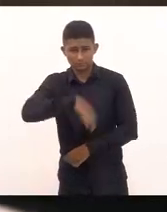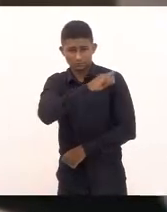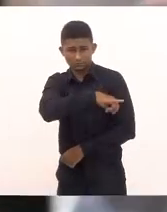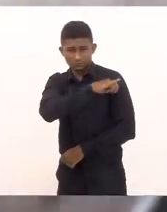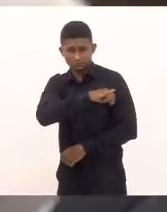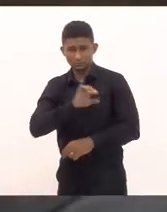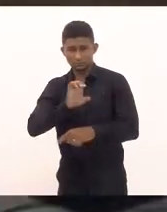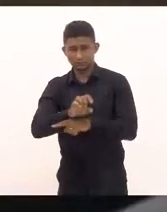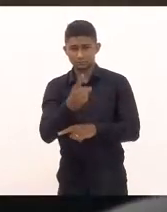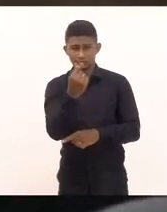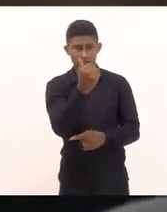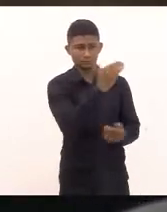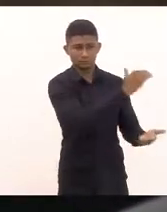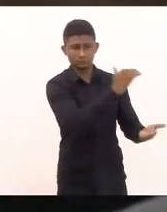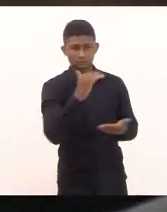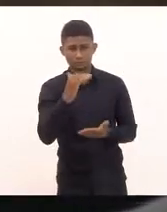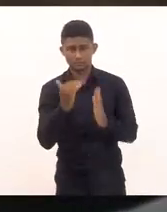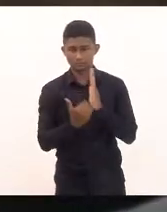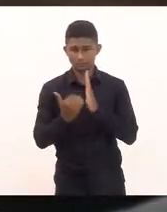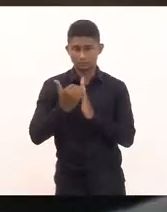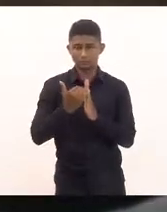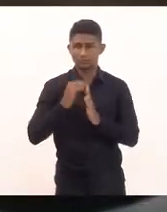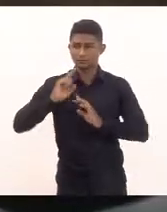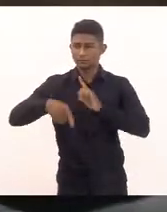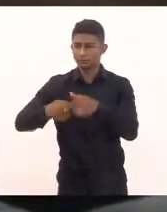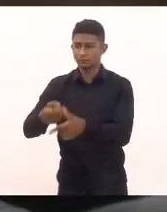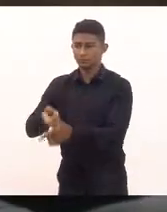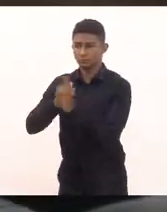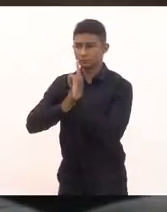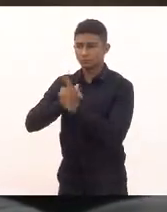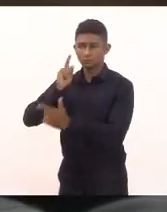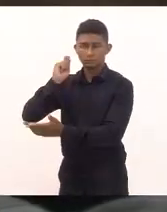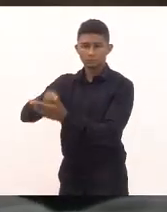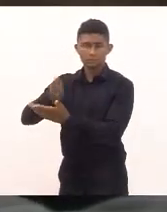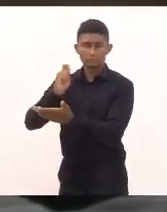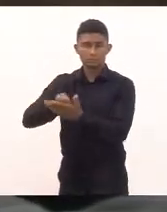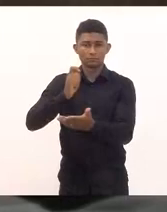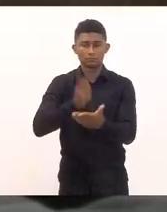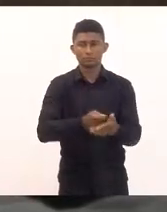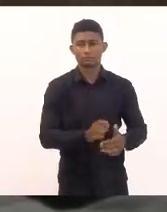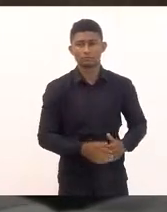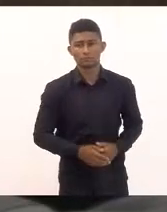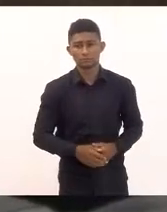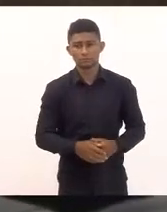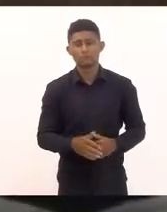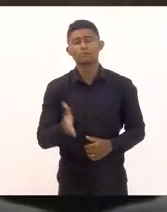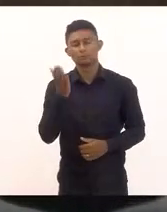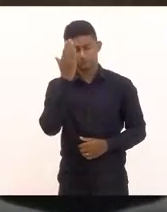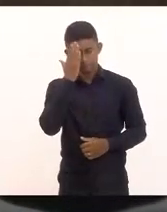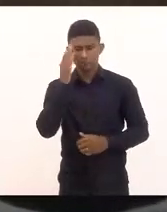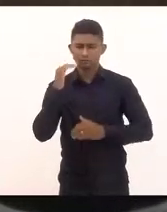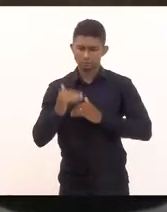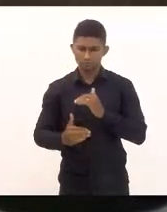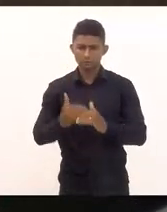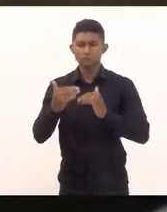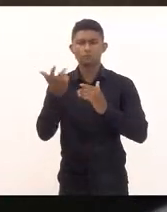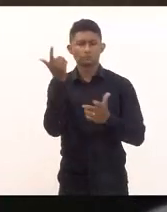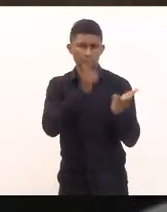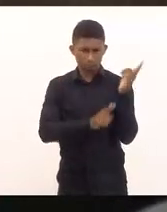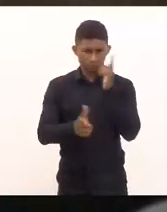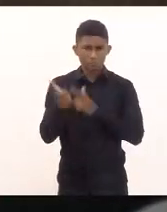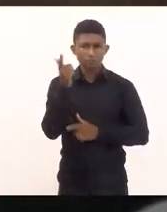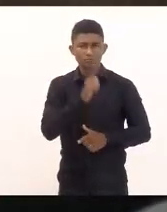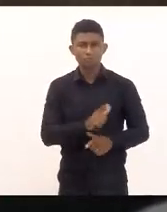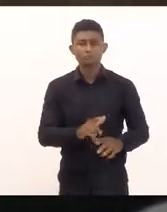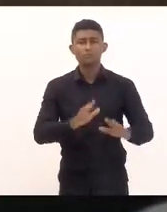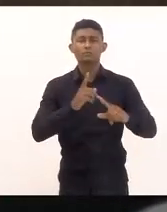estado, para nós pagarmos até dívidas que existem, abrindo-nos, dando as condições. Sei que avançamos. Avançamos